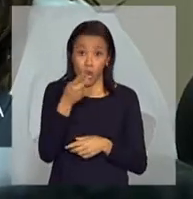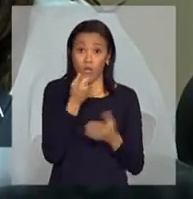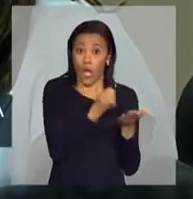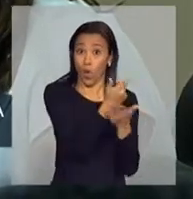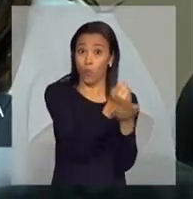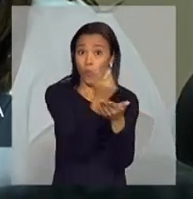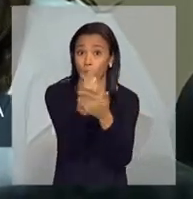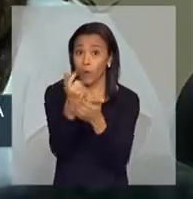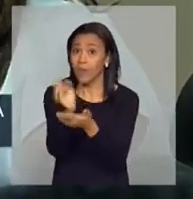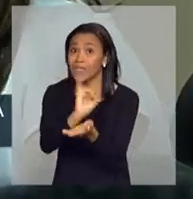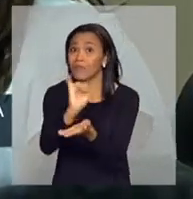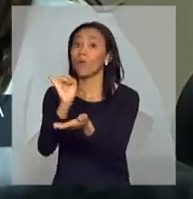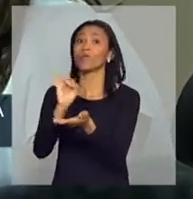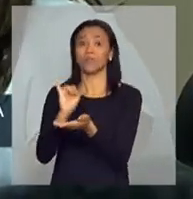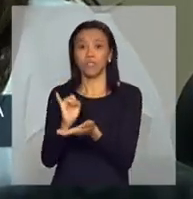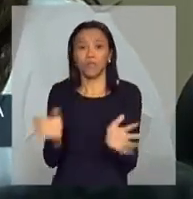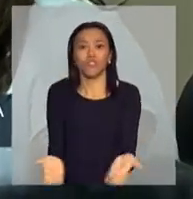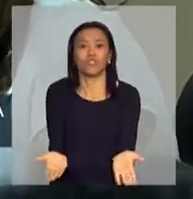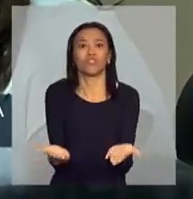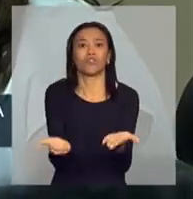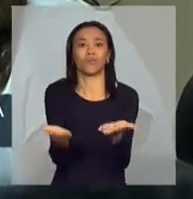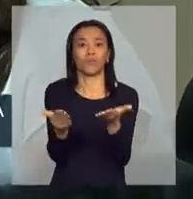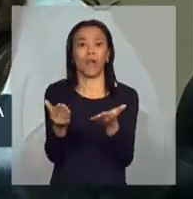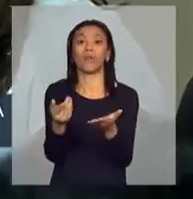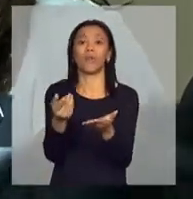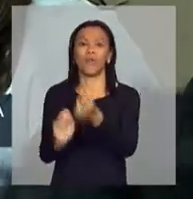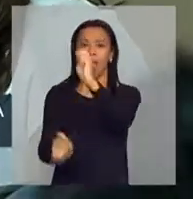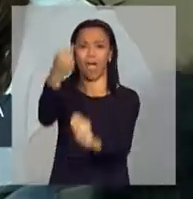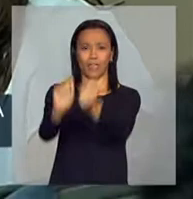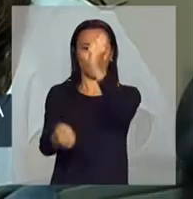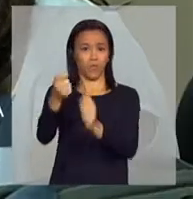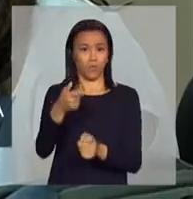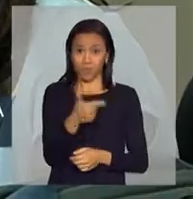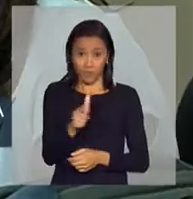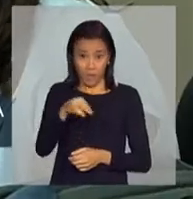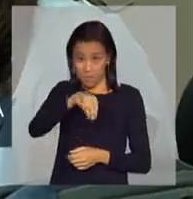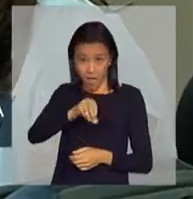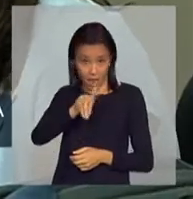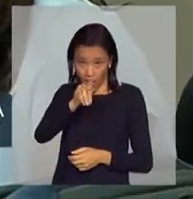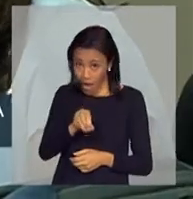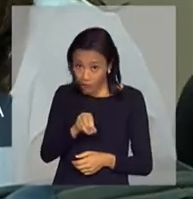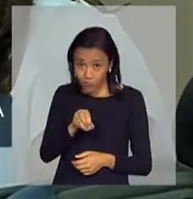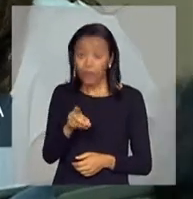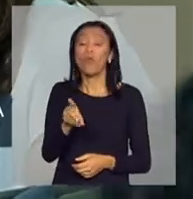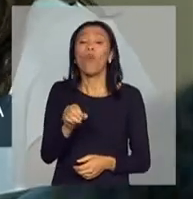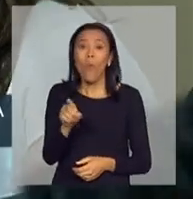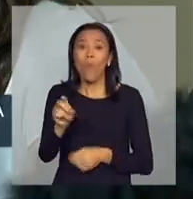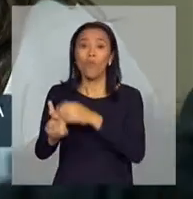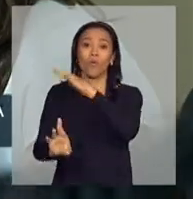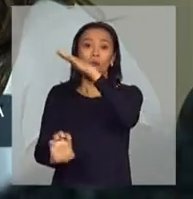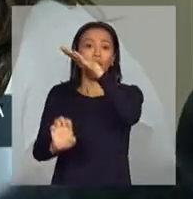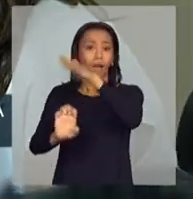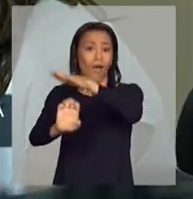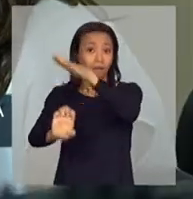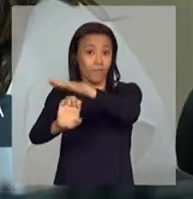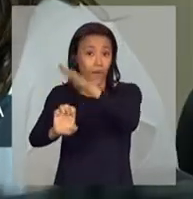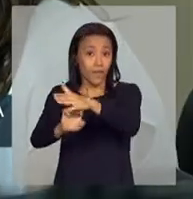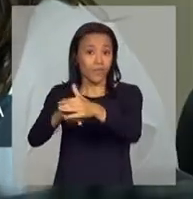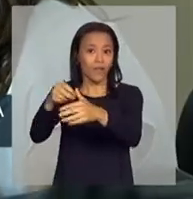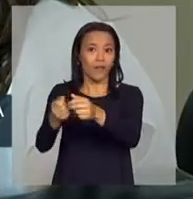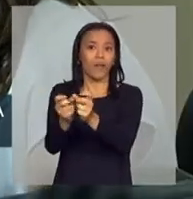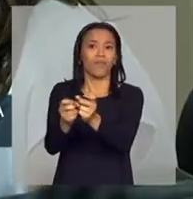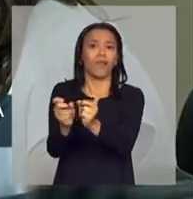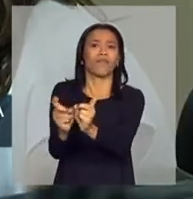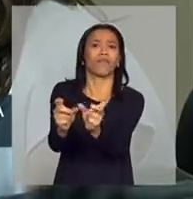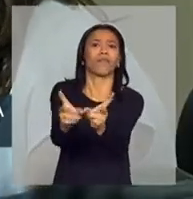muito importante crescimento dele para estimular produção da indústria Porque sem mercado empresário eu não produziria mais é esse